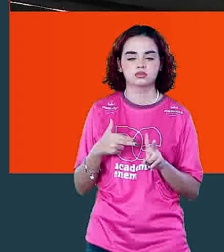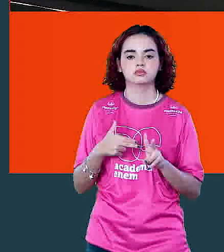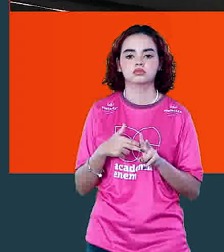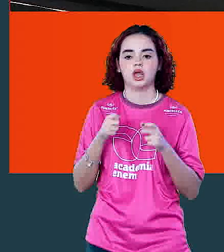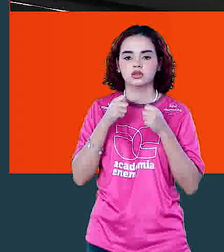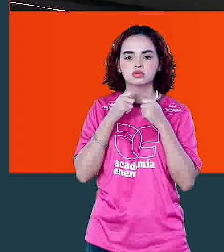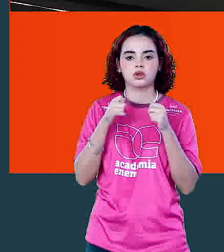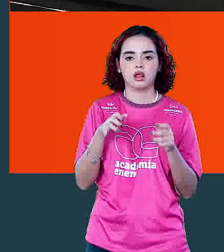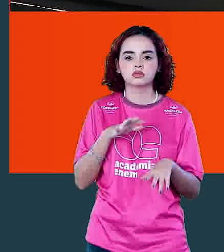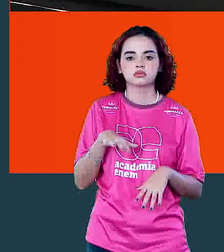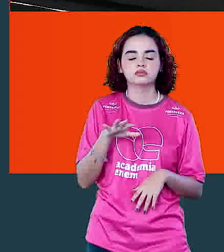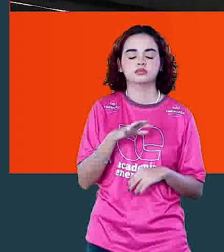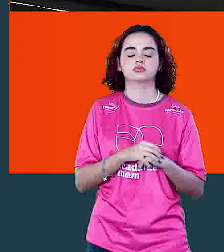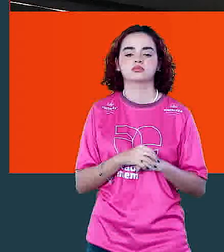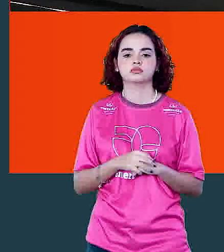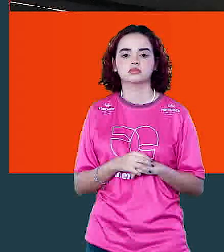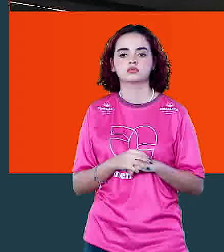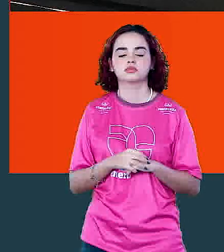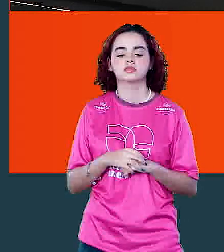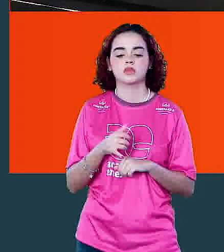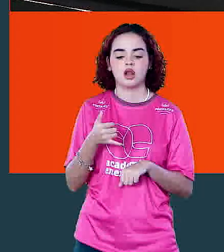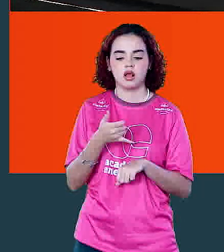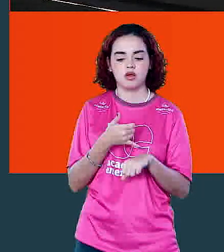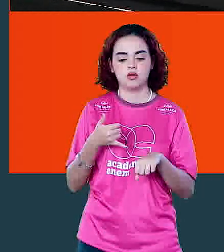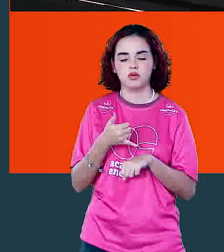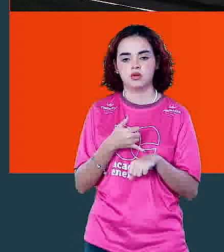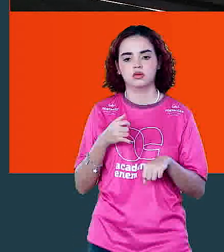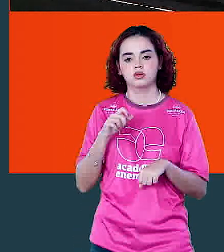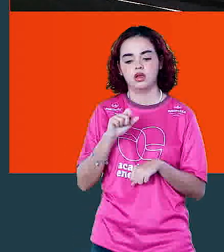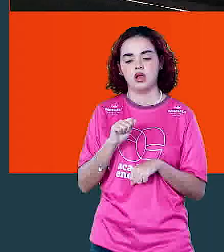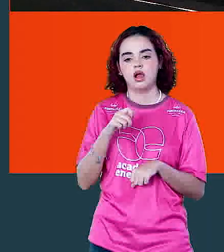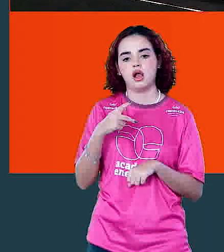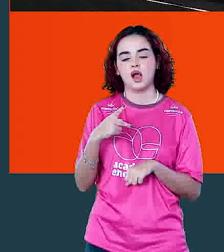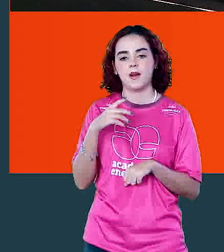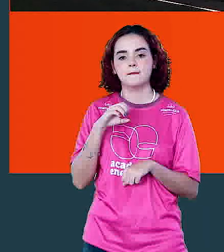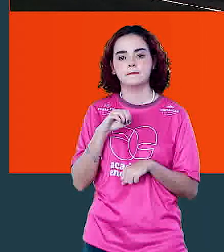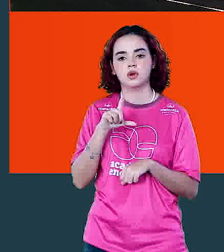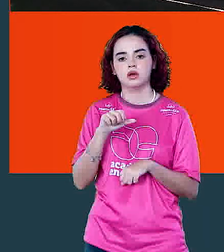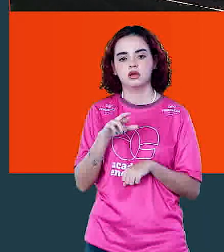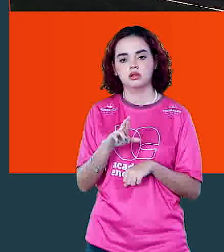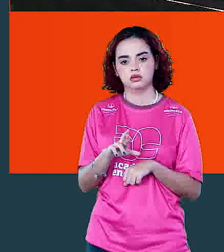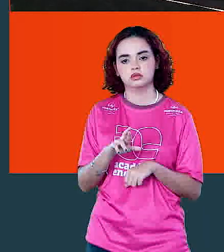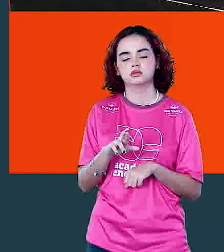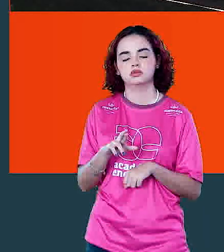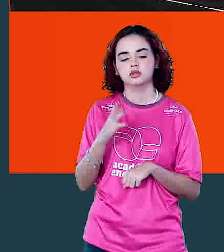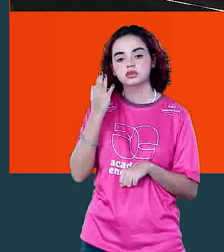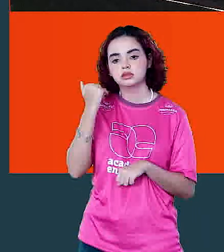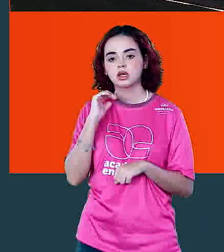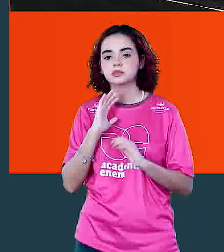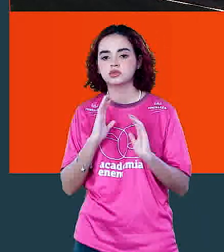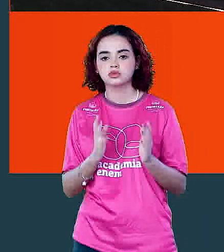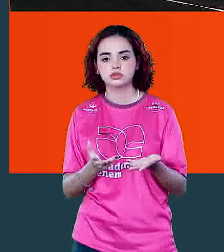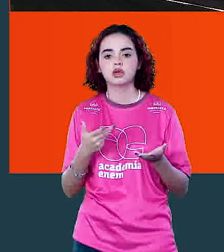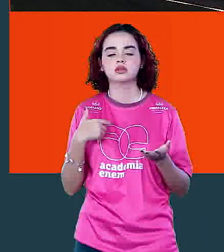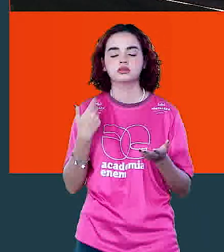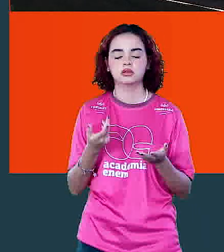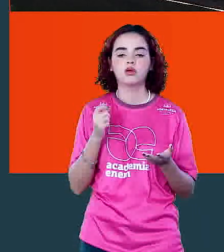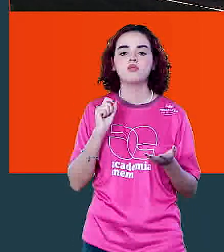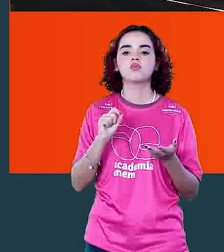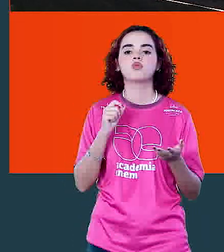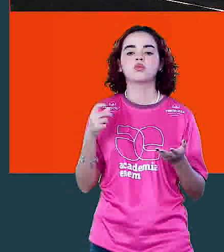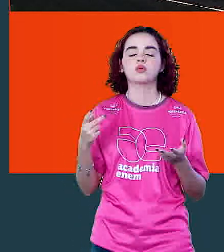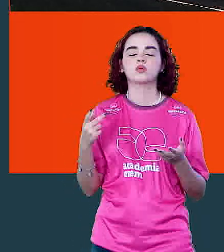Óleo. Óleos são compostos que são o quê? Apolares. Acabou, tu já sabe que são compostos apolares. Então, para